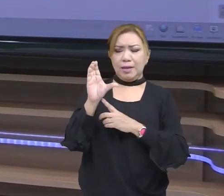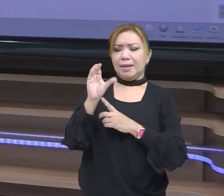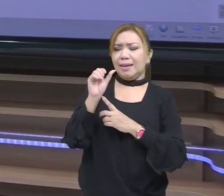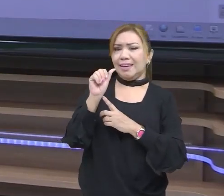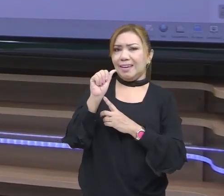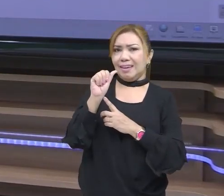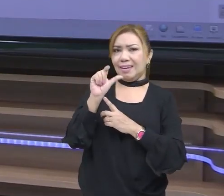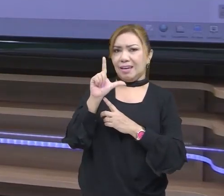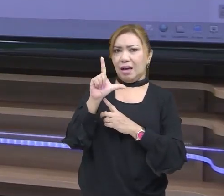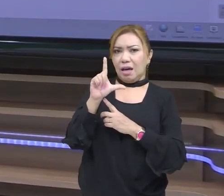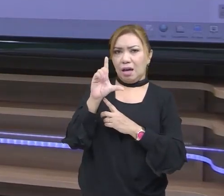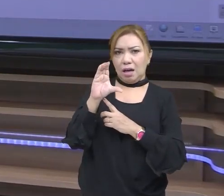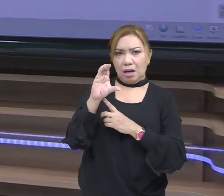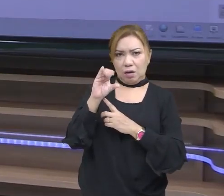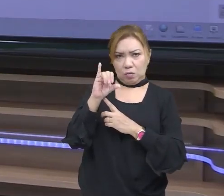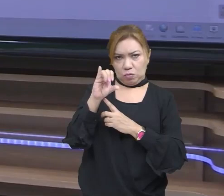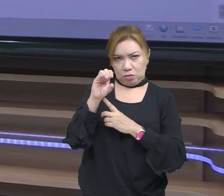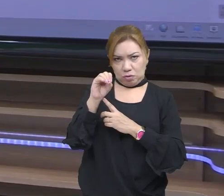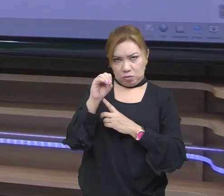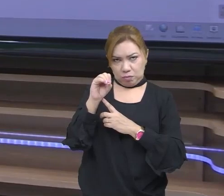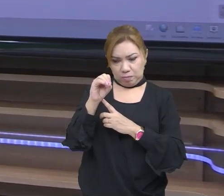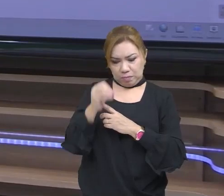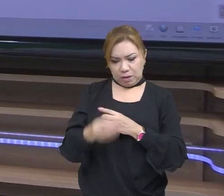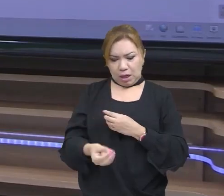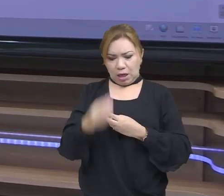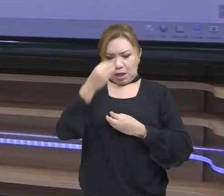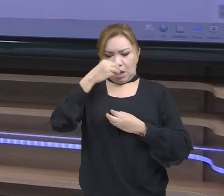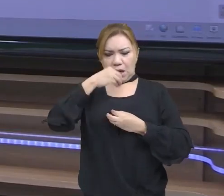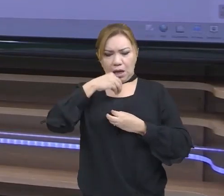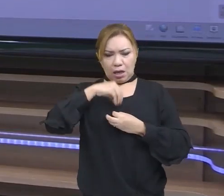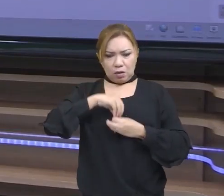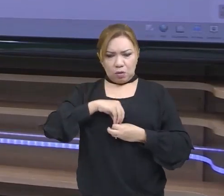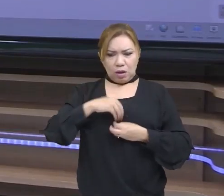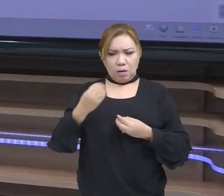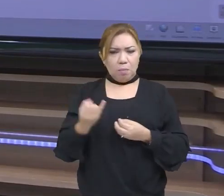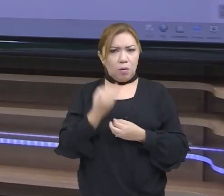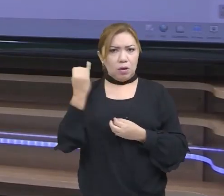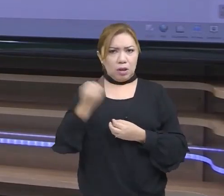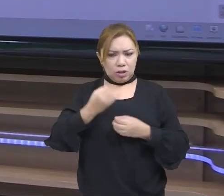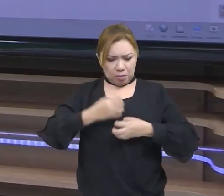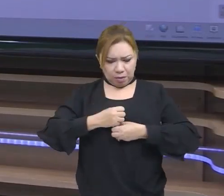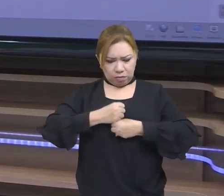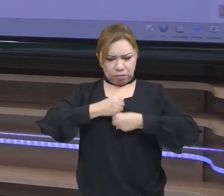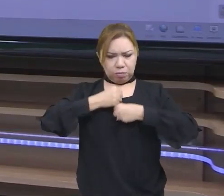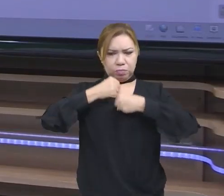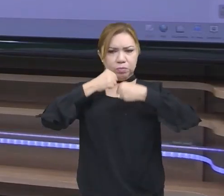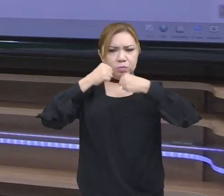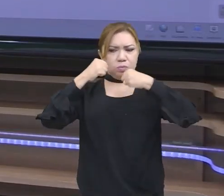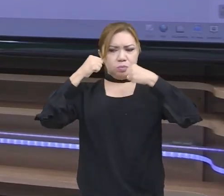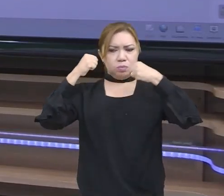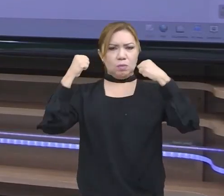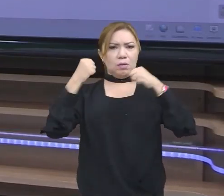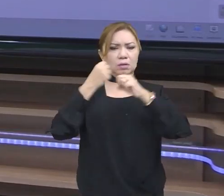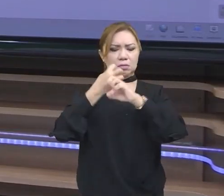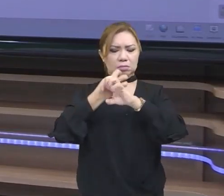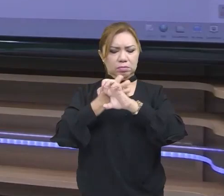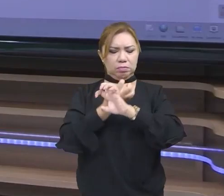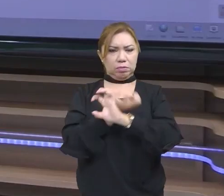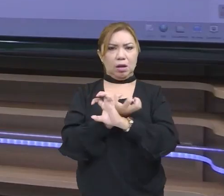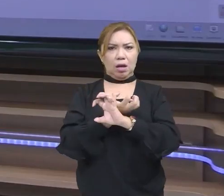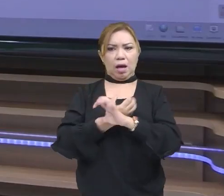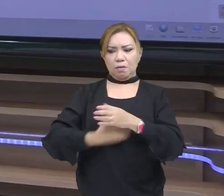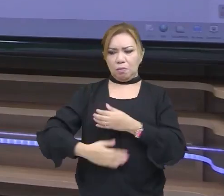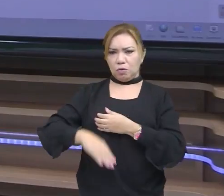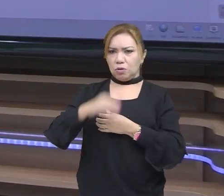crescimento. Enquanto criança, seus ossos estão se desenvolvendo. E quanto mais você se alimentar bem, você se desenvolve melhor e cresce